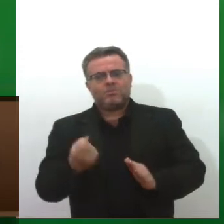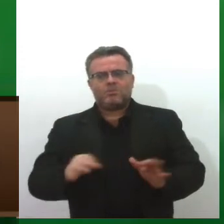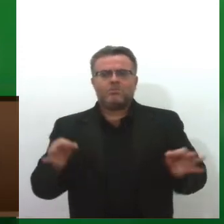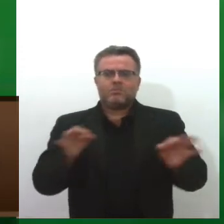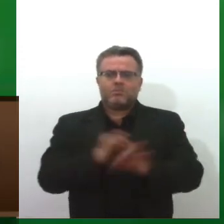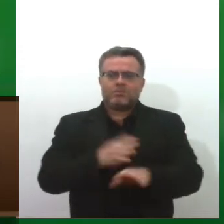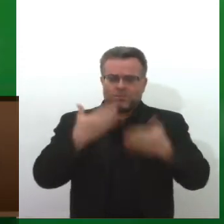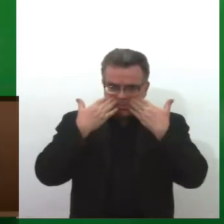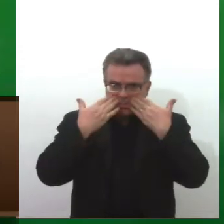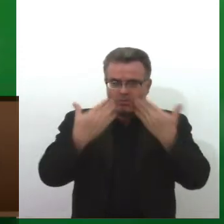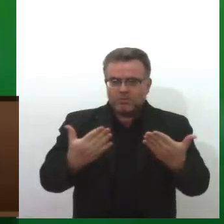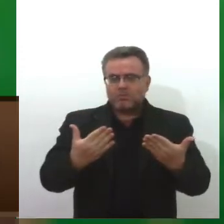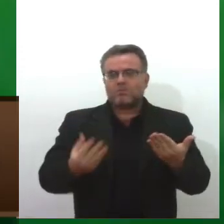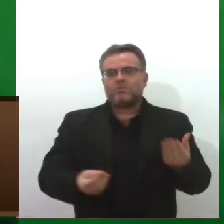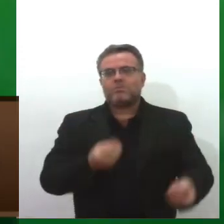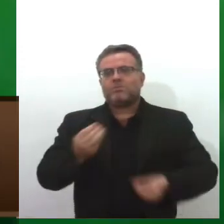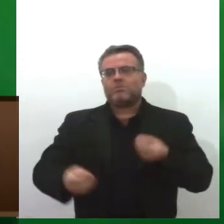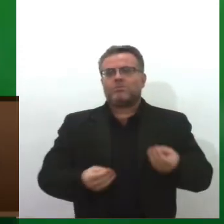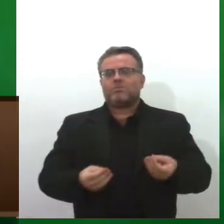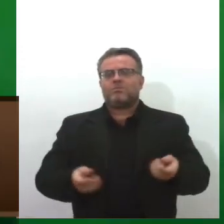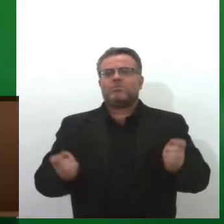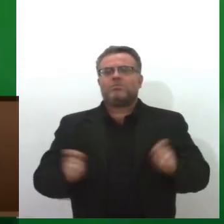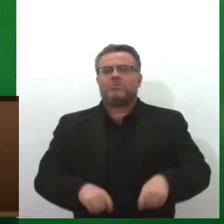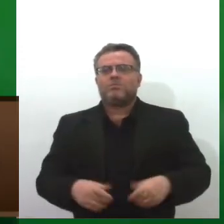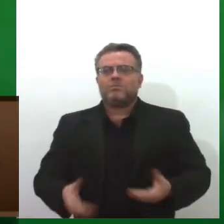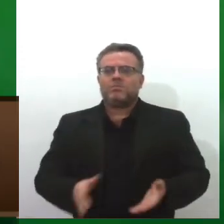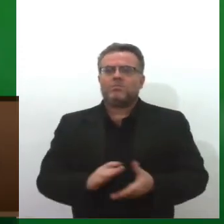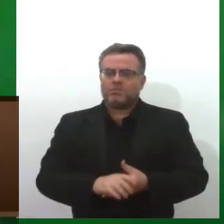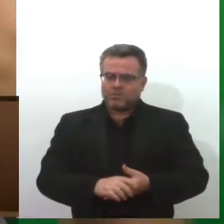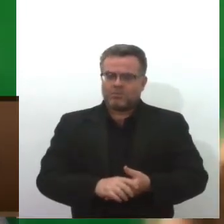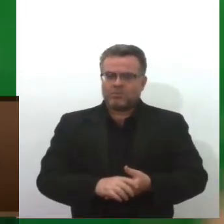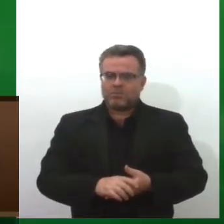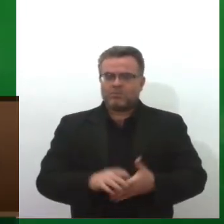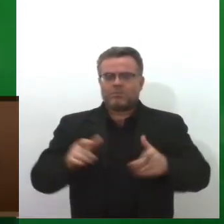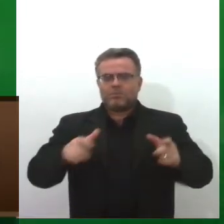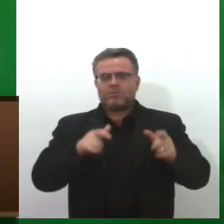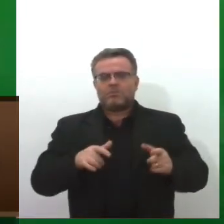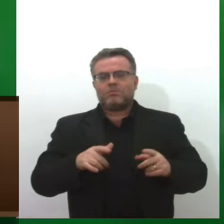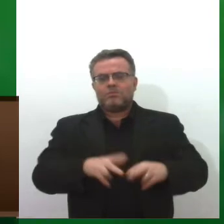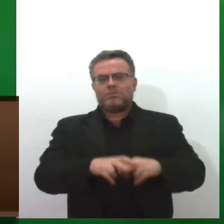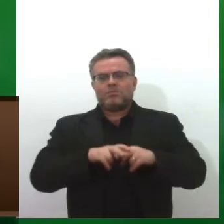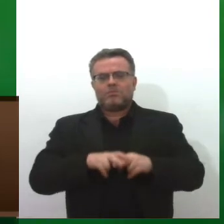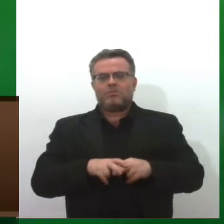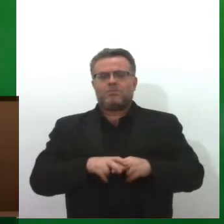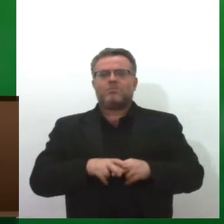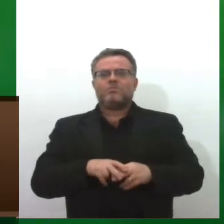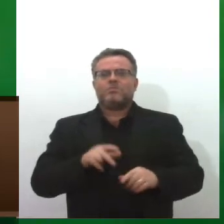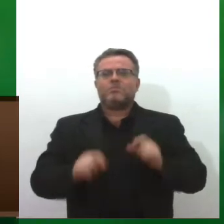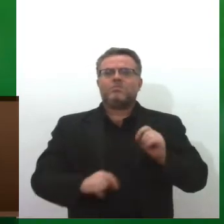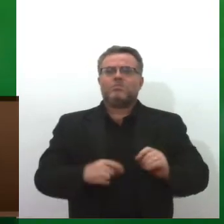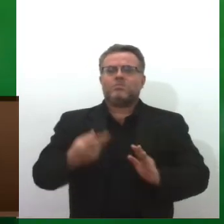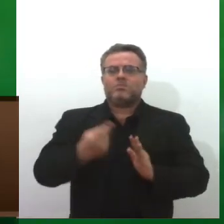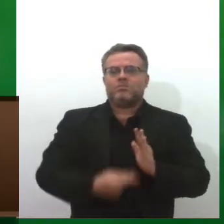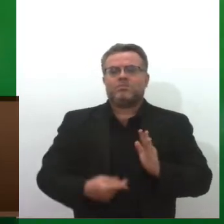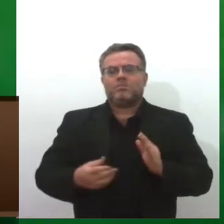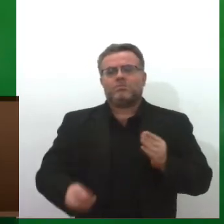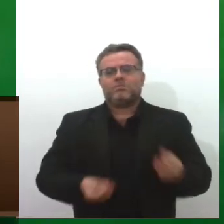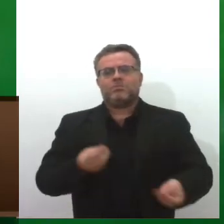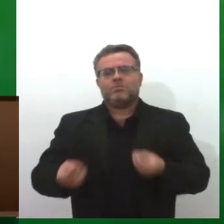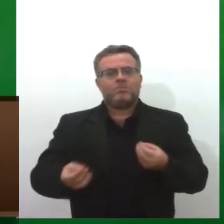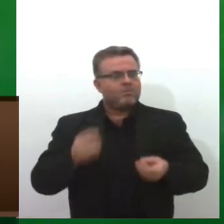mais de R$1 bilhão na recuperação de obras e rodovias. Então, esse é um dos projetos que o governo do Estado